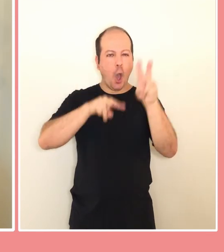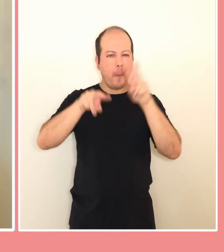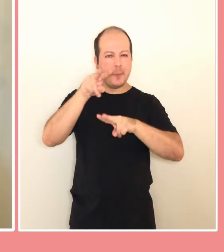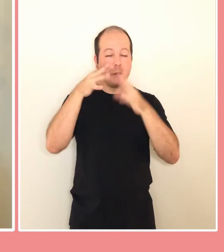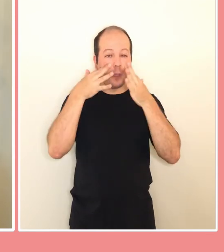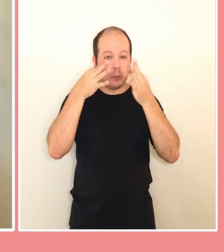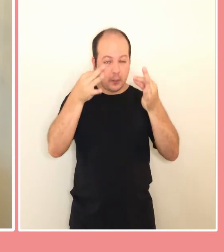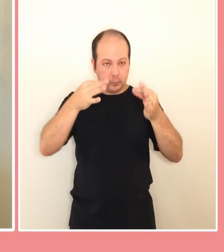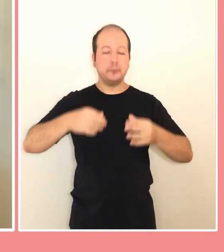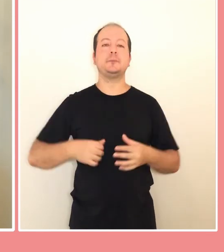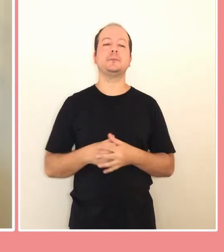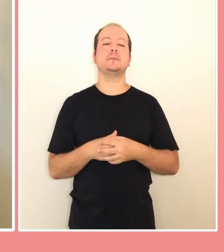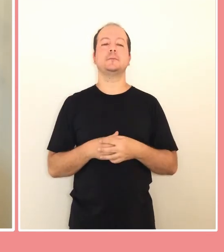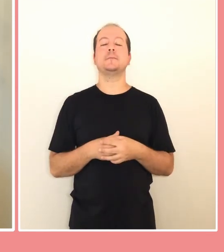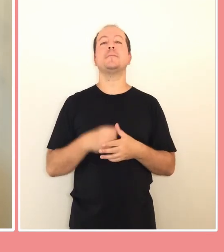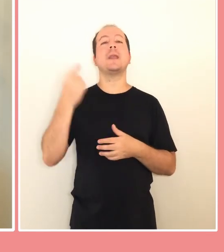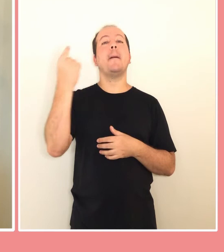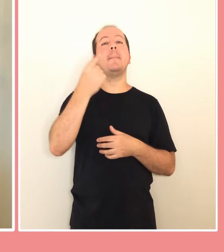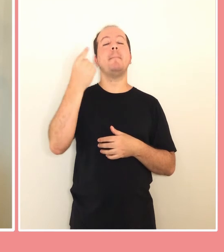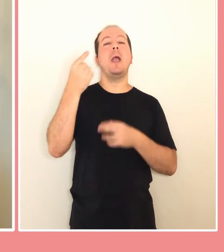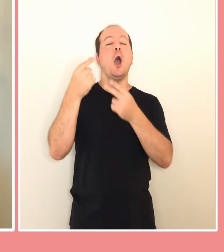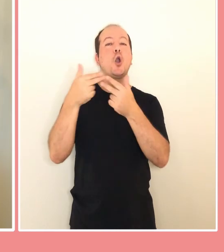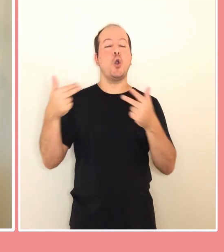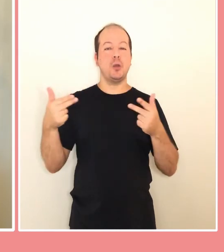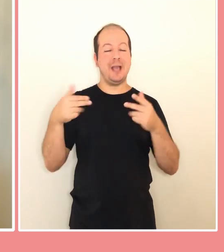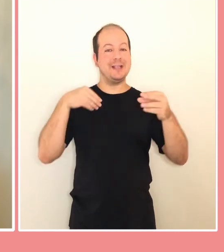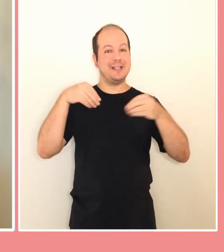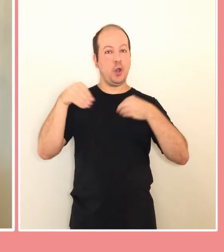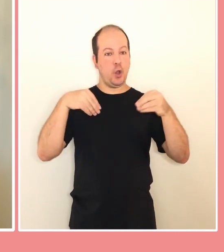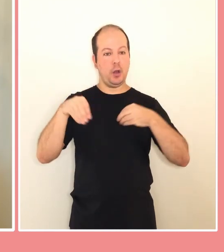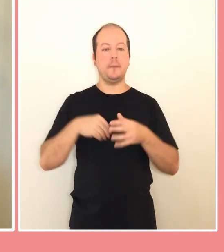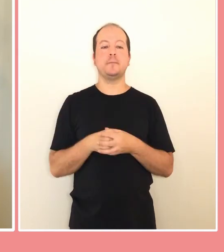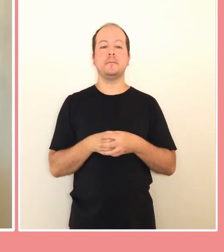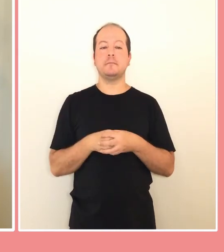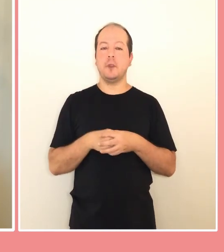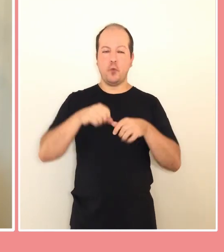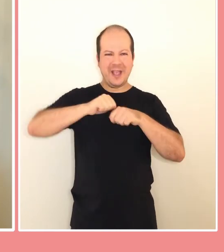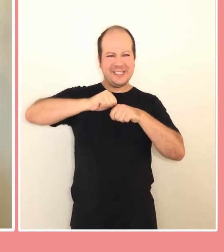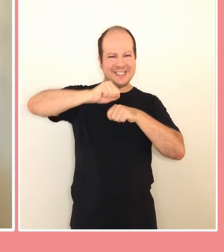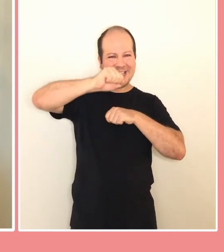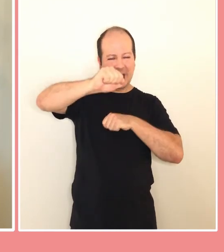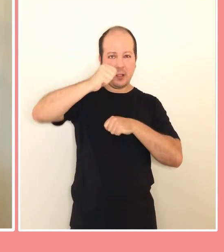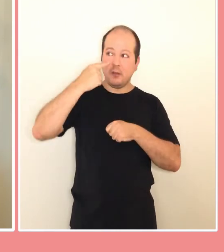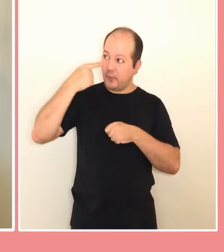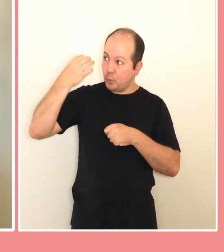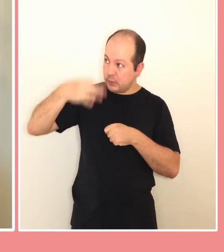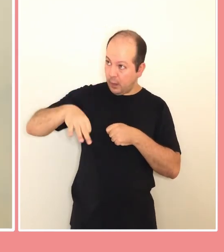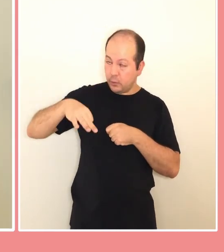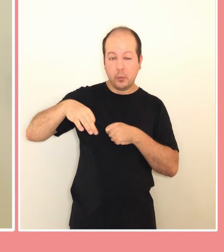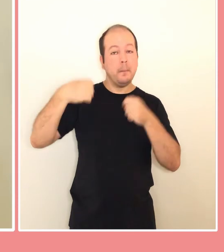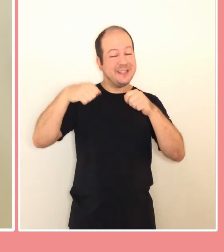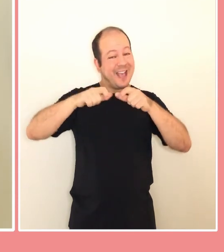atenção. Primeira coisa, se a sacola ficou bem esticada aqui no